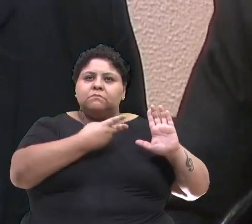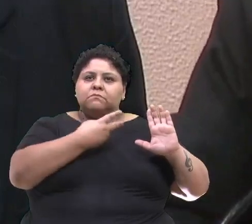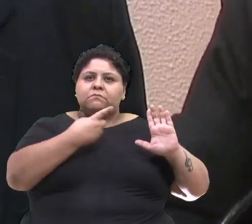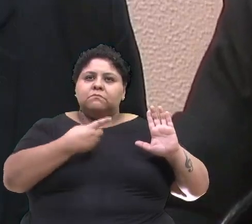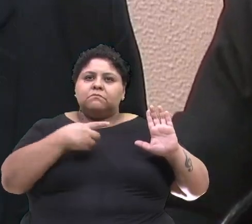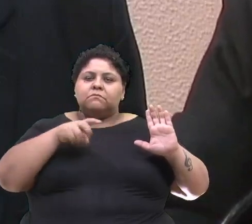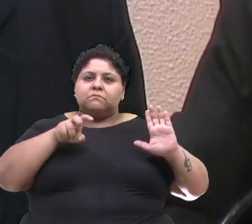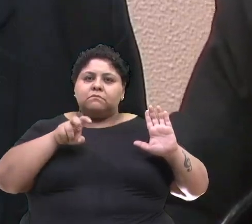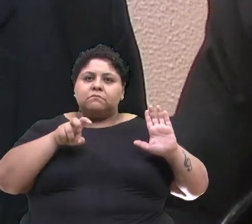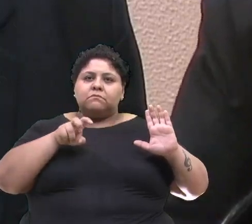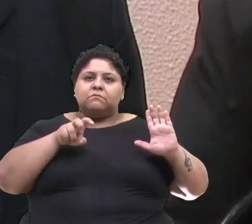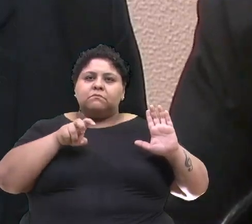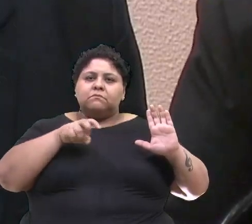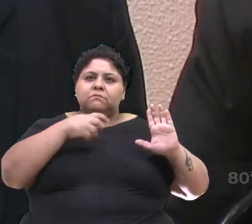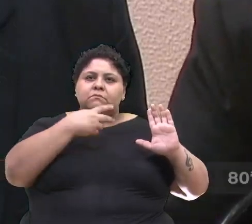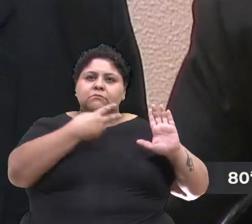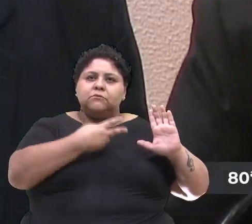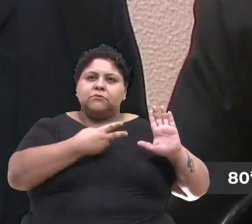215.